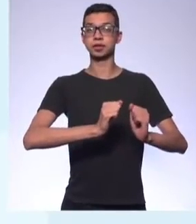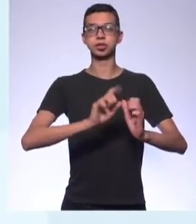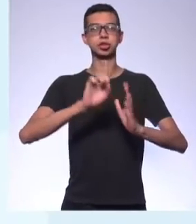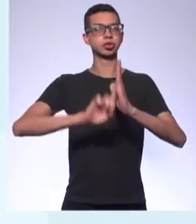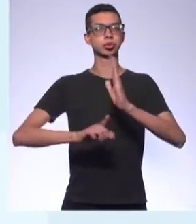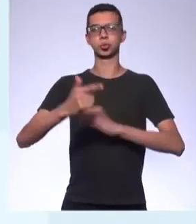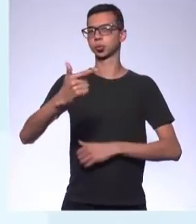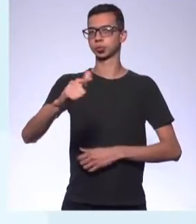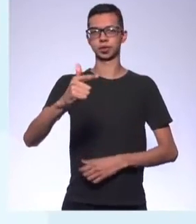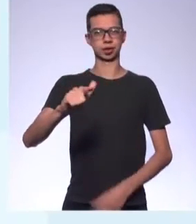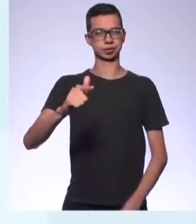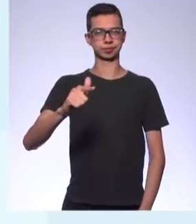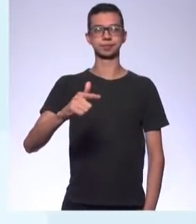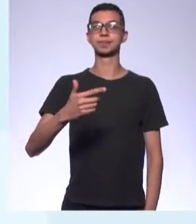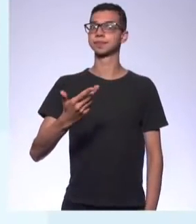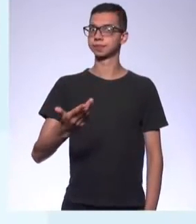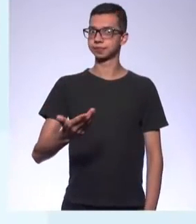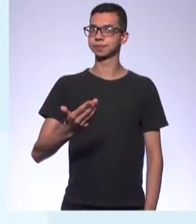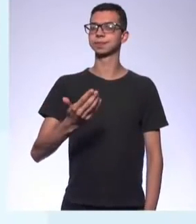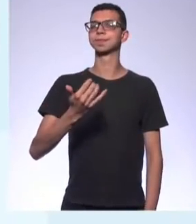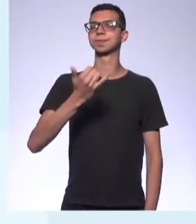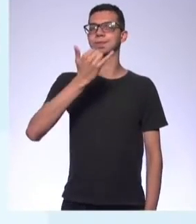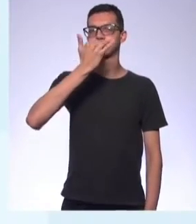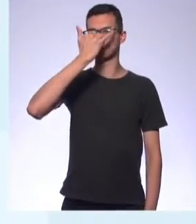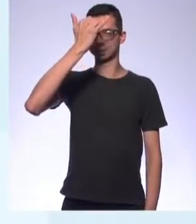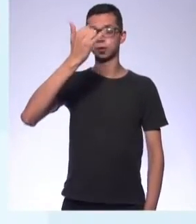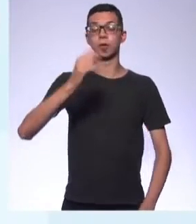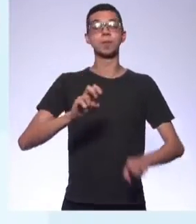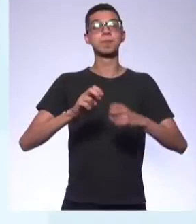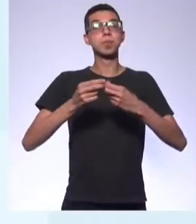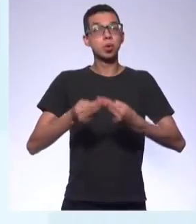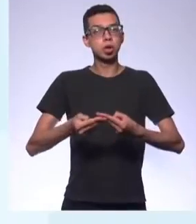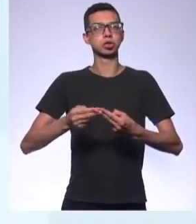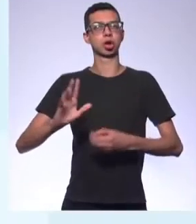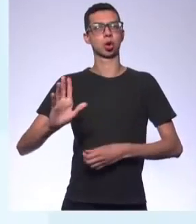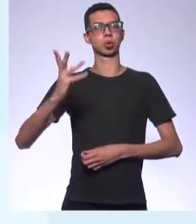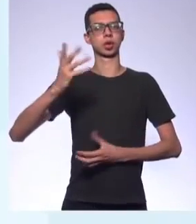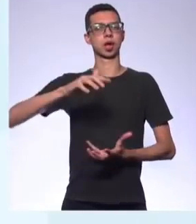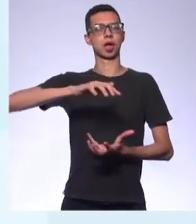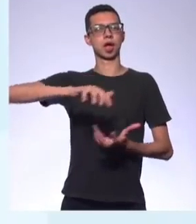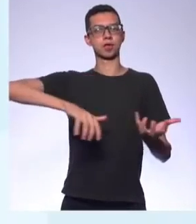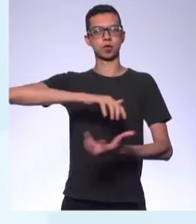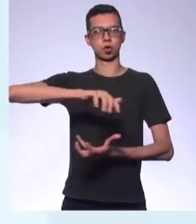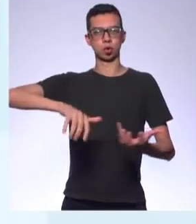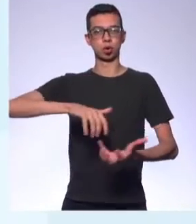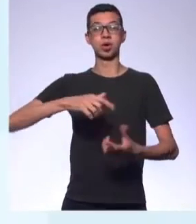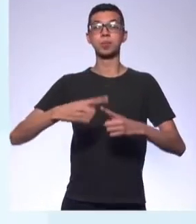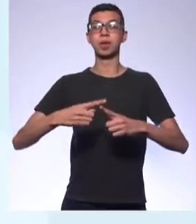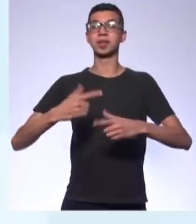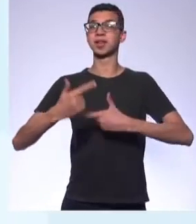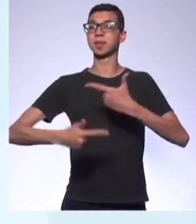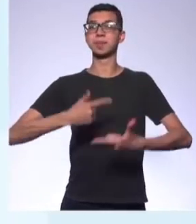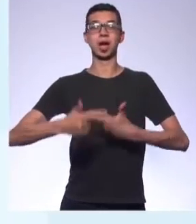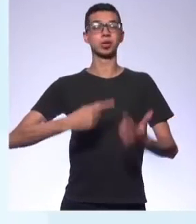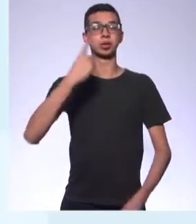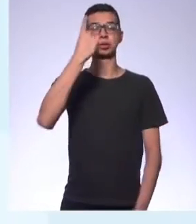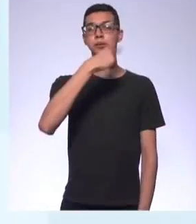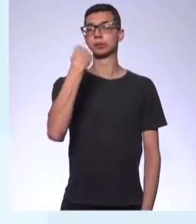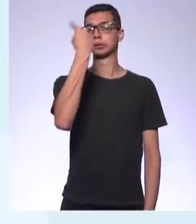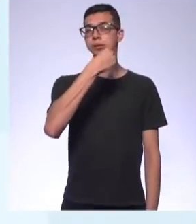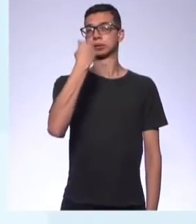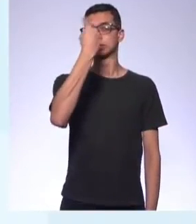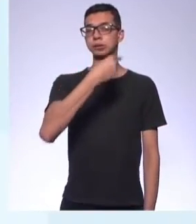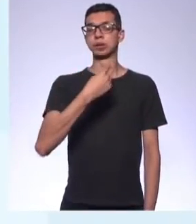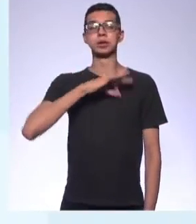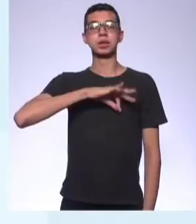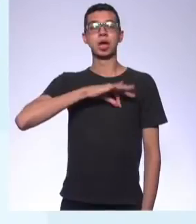Isso são as consequências que gerou a Revolução. Jornadas de trabalho extensas e baixos salários. E aí,